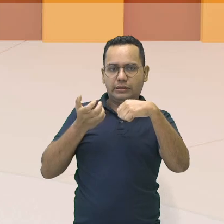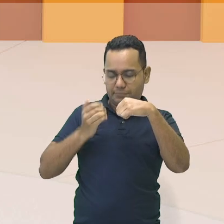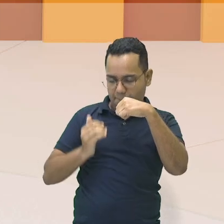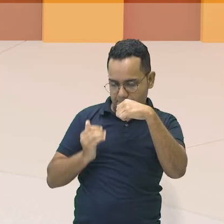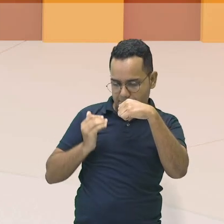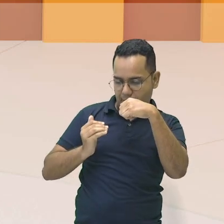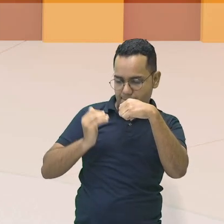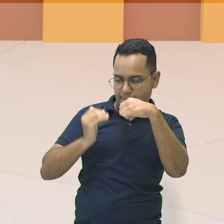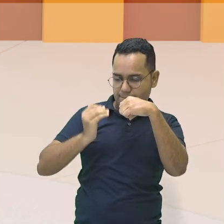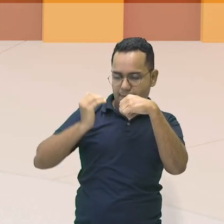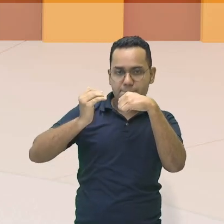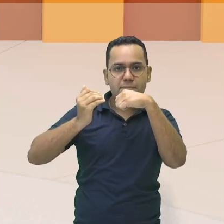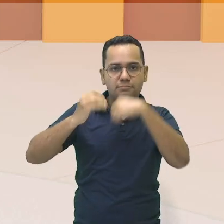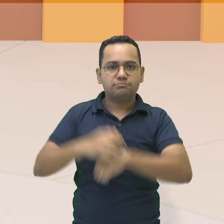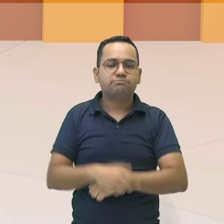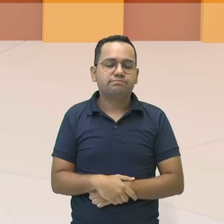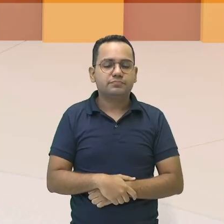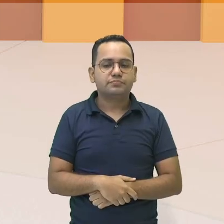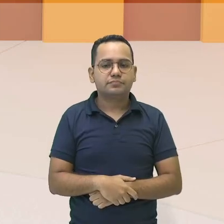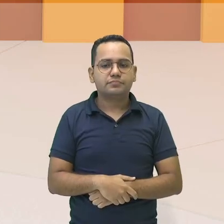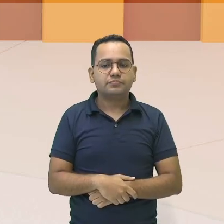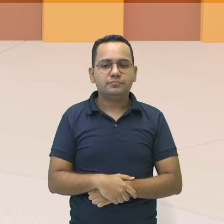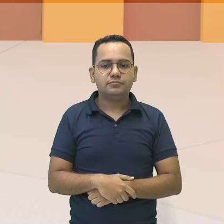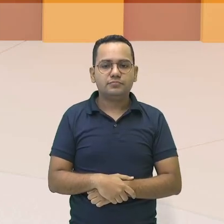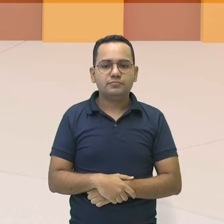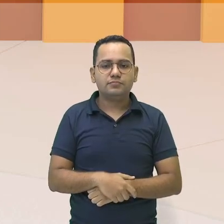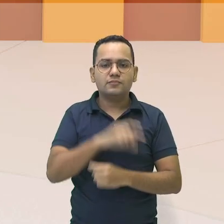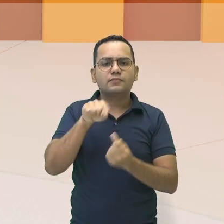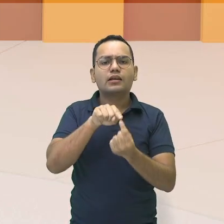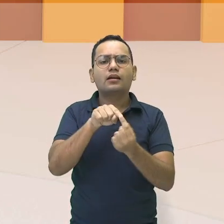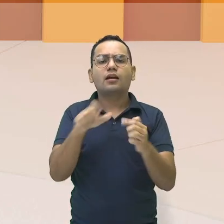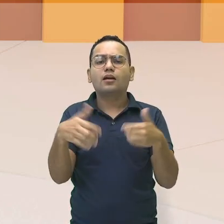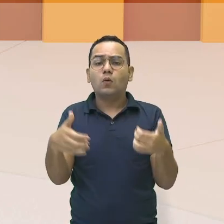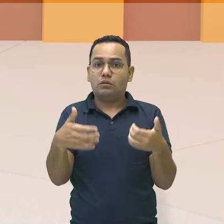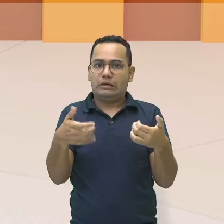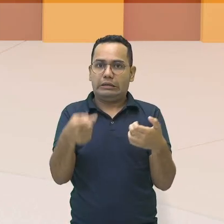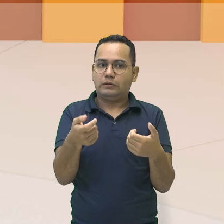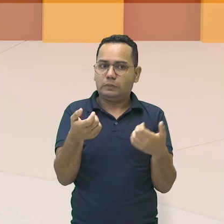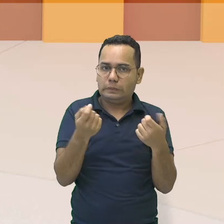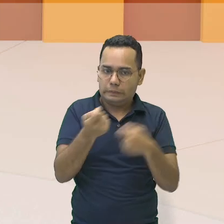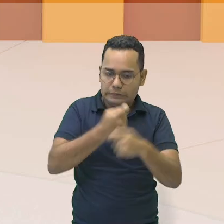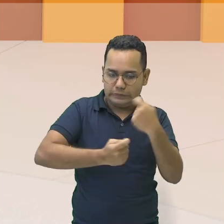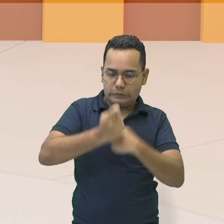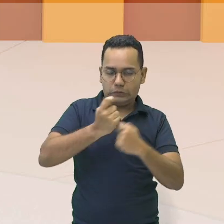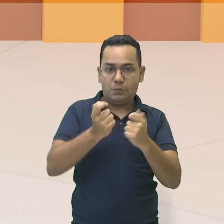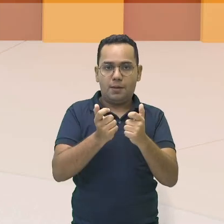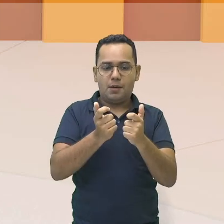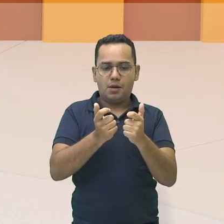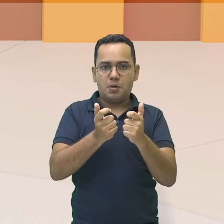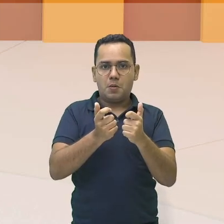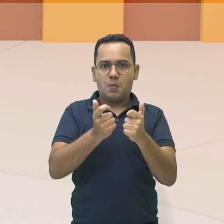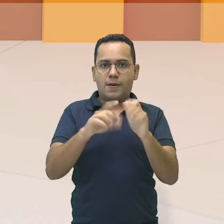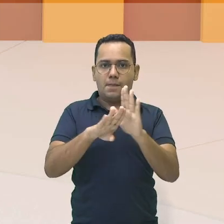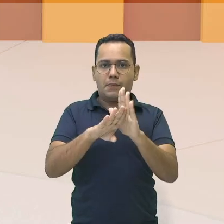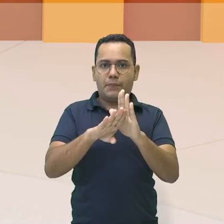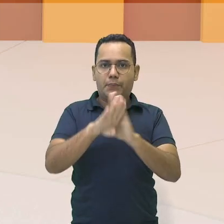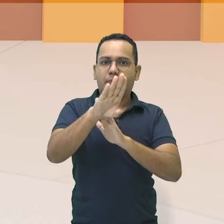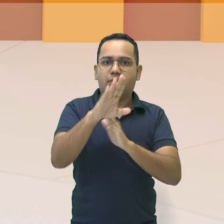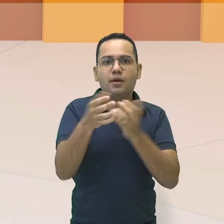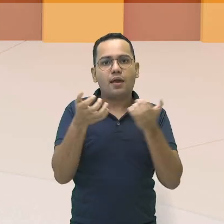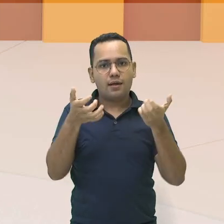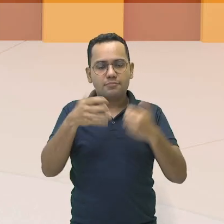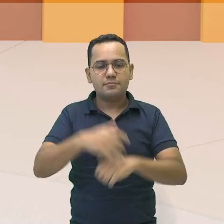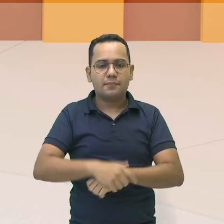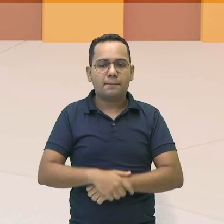desenvolvimento, os países mais pobres, certo? Que queriam, obviamente, crescer economicamente, pensando, obviamente,